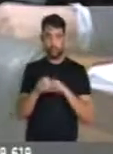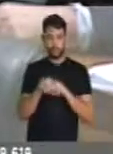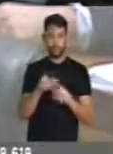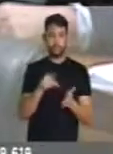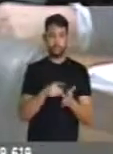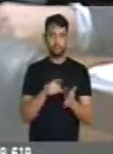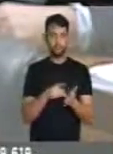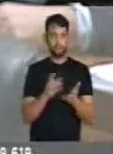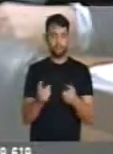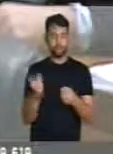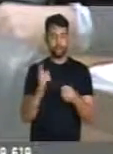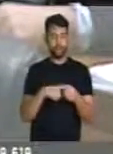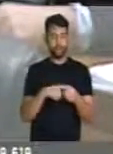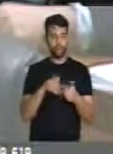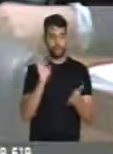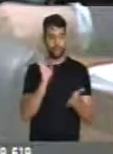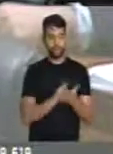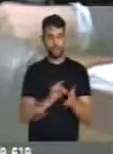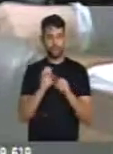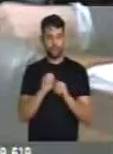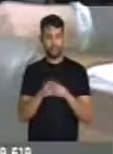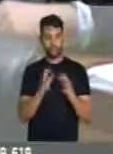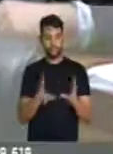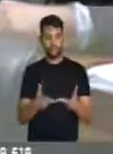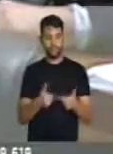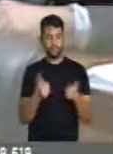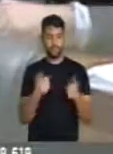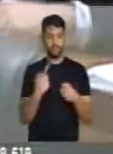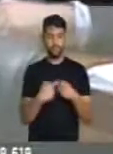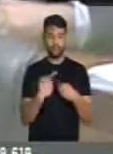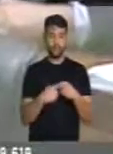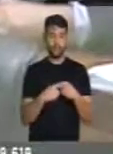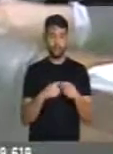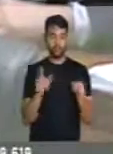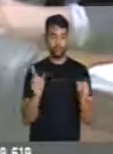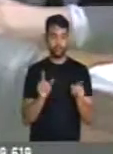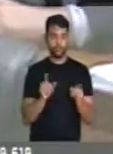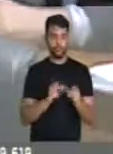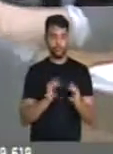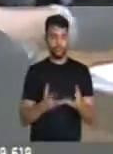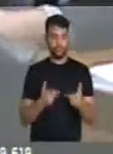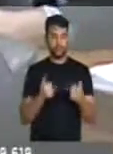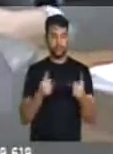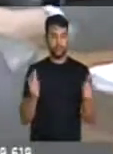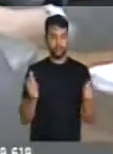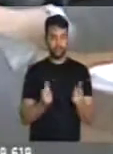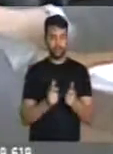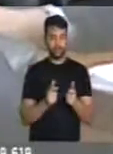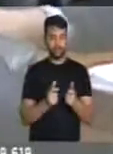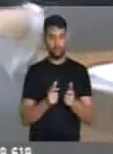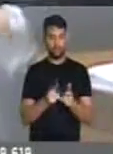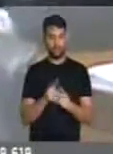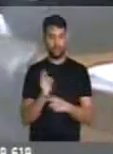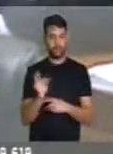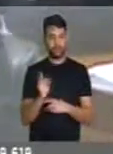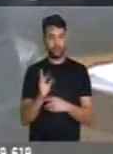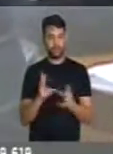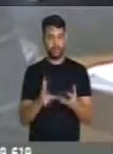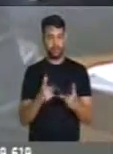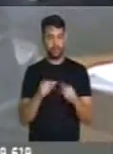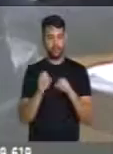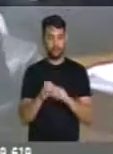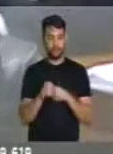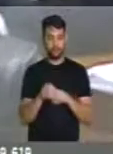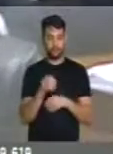de fato, volte a ser uma educação de qualidade, porque está caindo a qualidade, caiu com o PT a qualidade